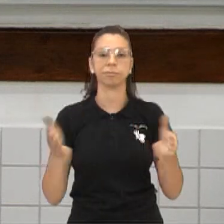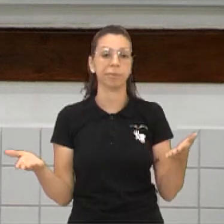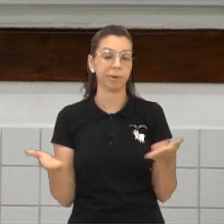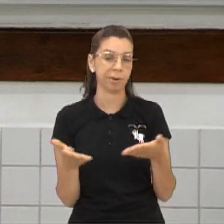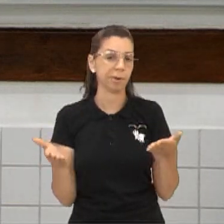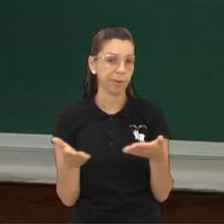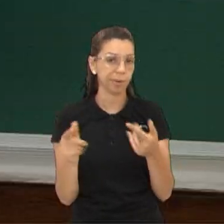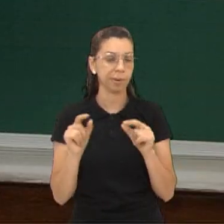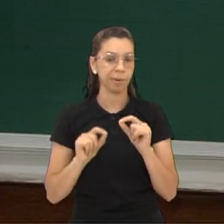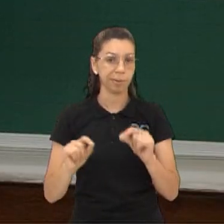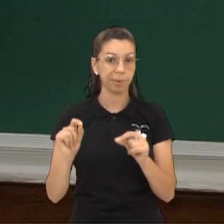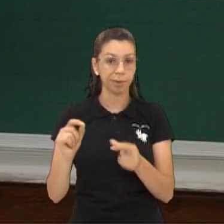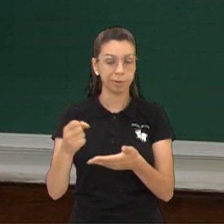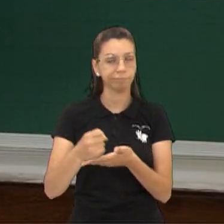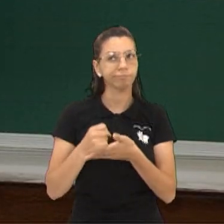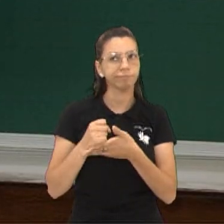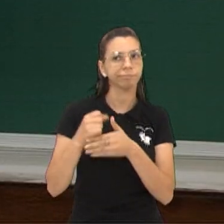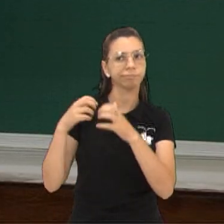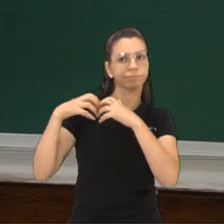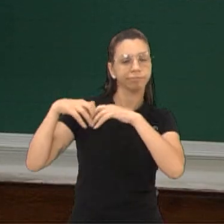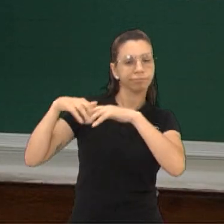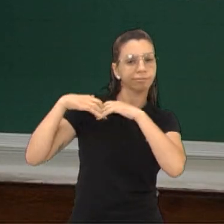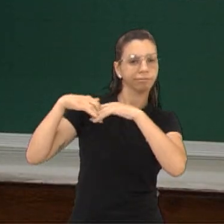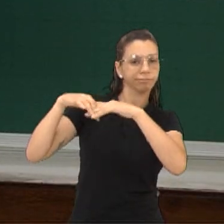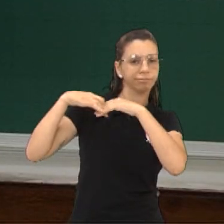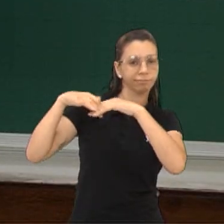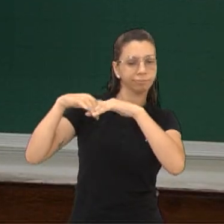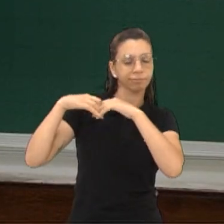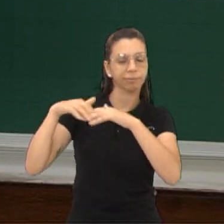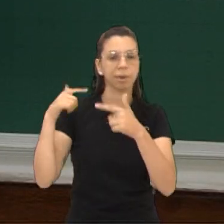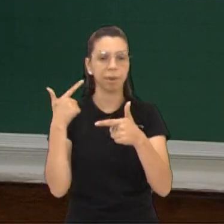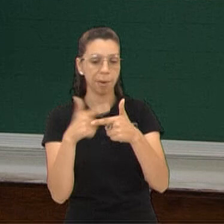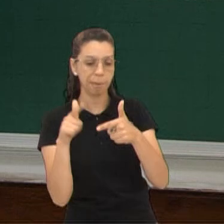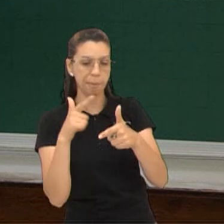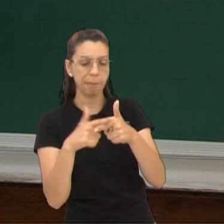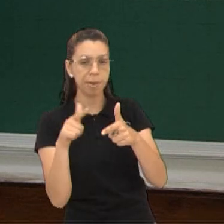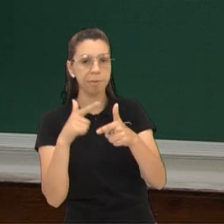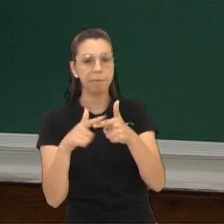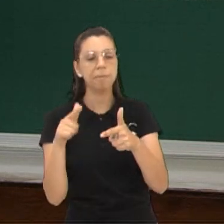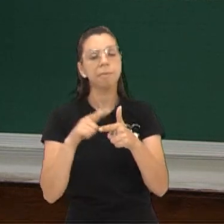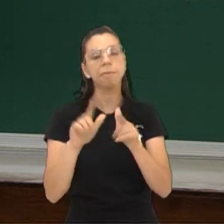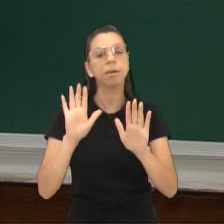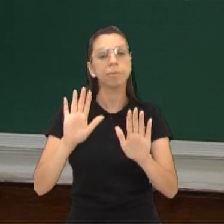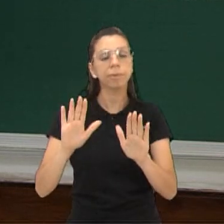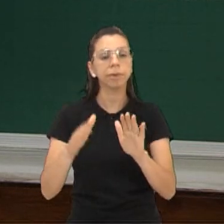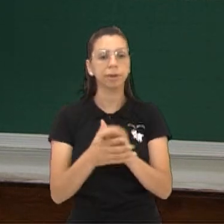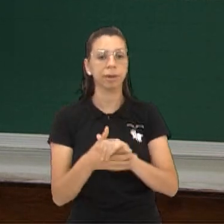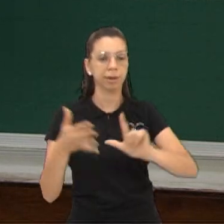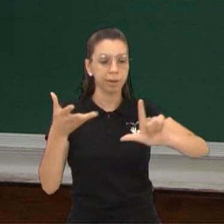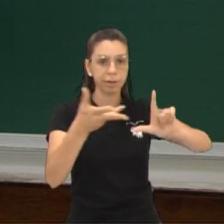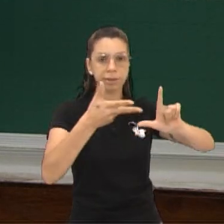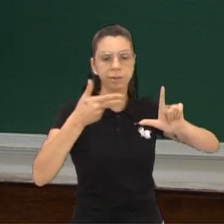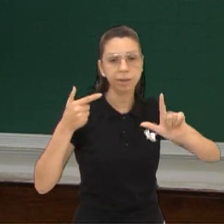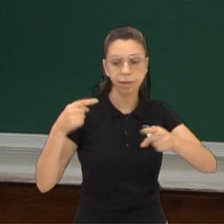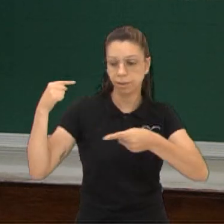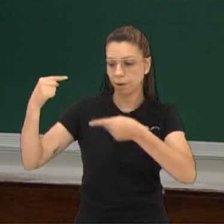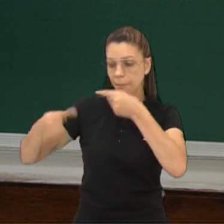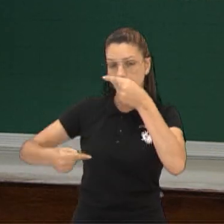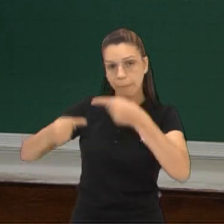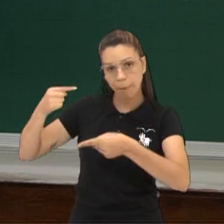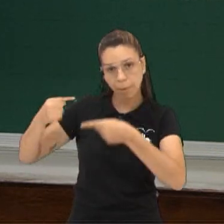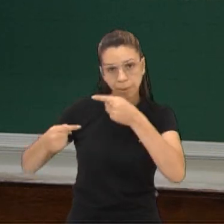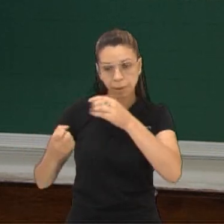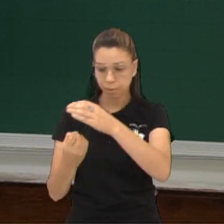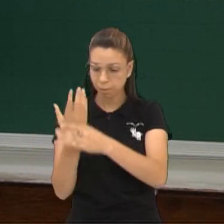E para nos ajudar a pensar todo esse problema entre estética, política e ecologia, nós convidamos o professor Eloy